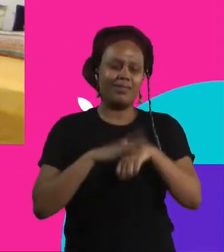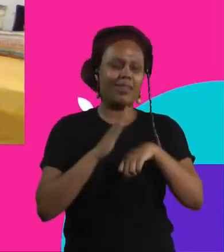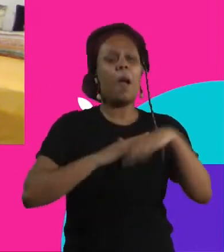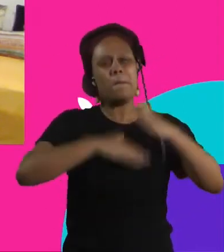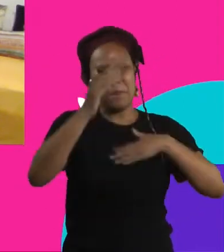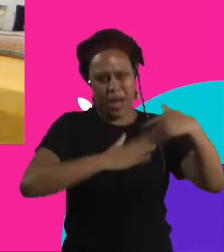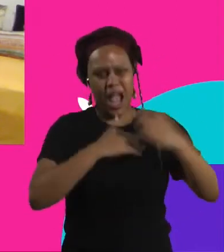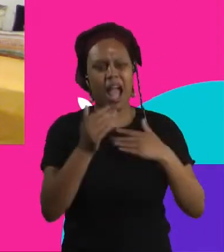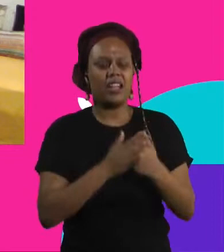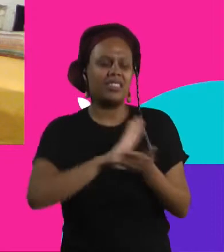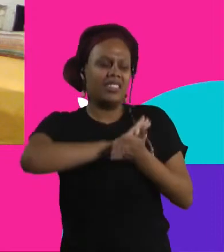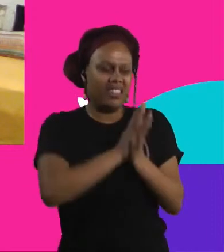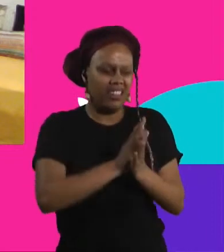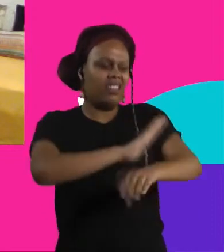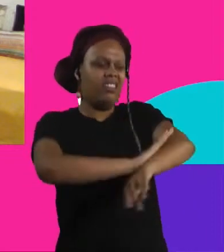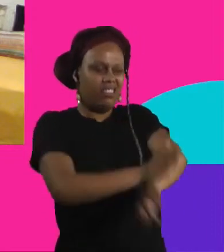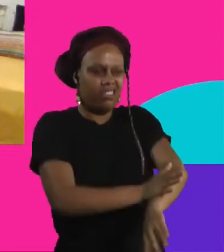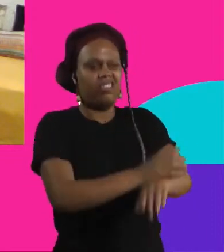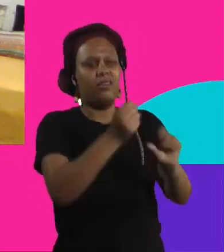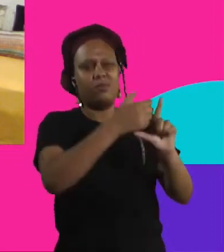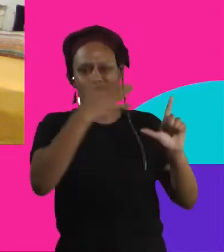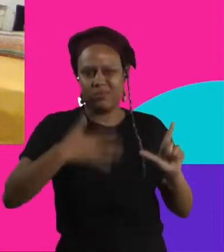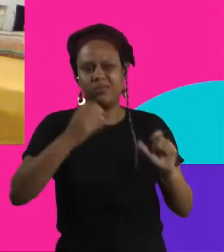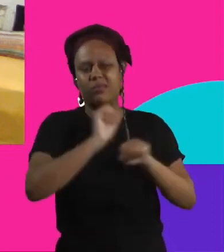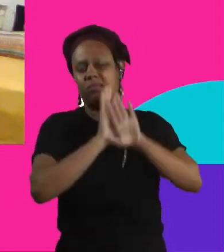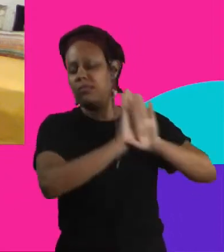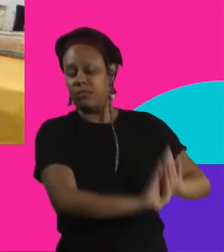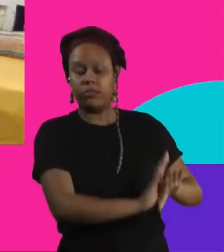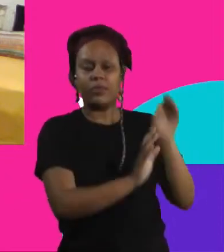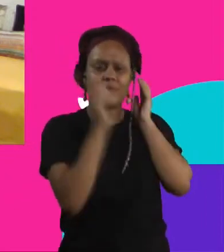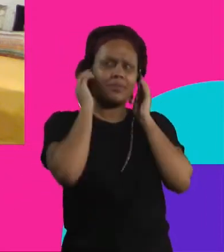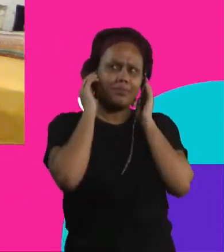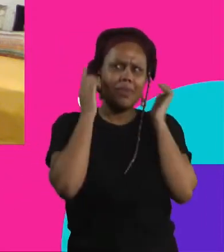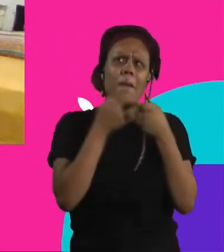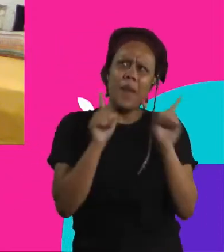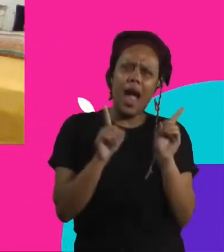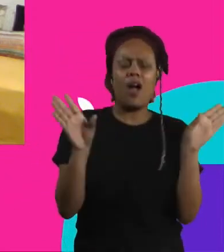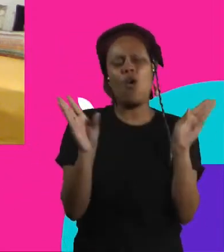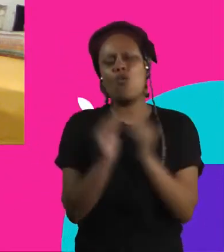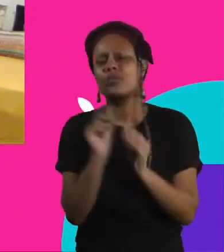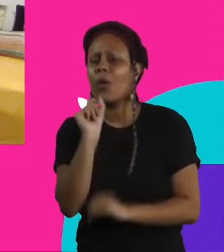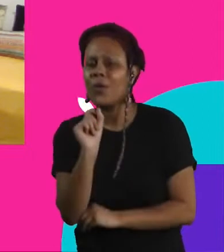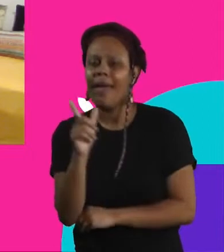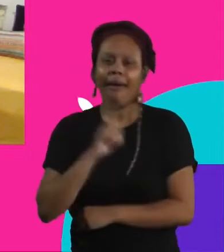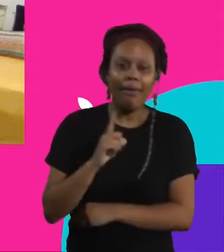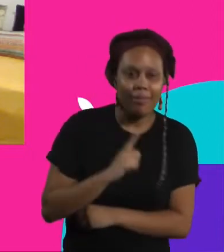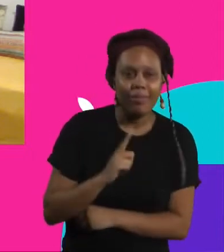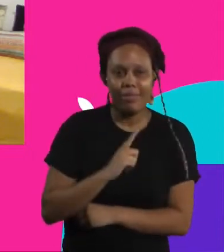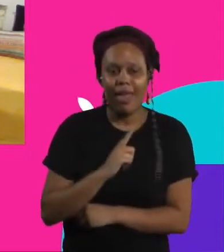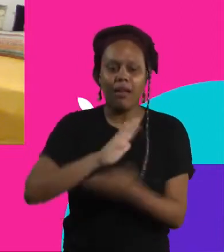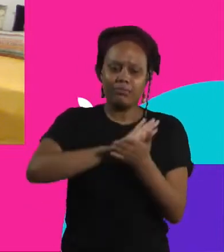homofóbico, LGBTfóbico, racista, machista. E a conclusão é que existe preconceito, mas o preconceituoso não sou